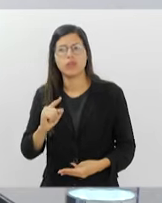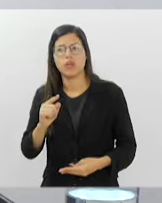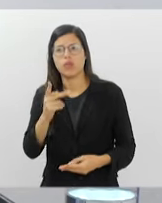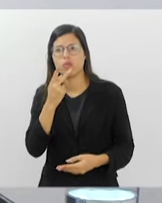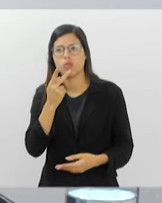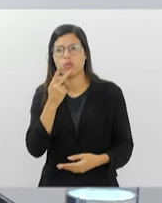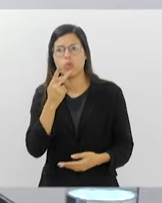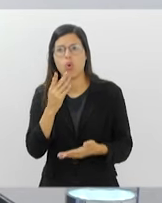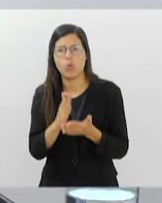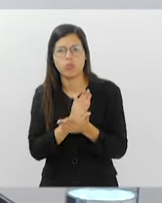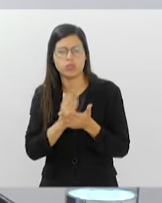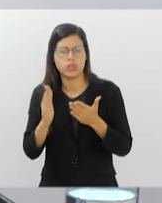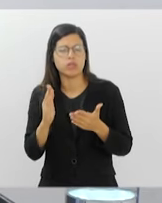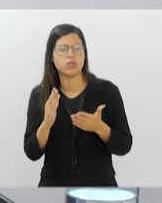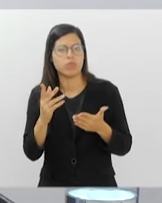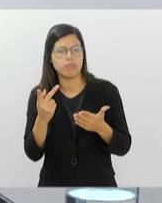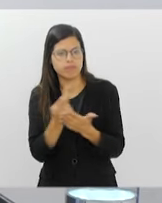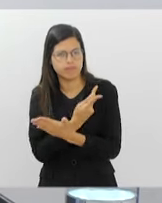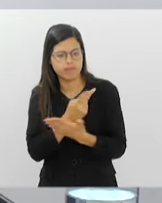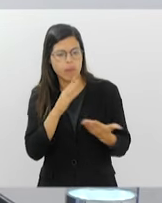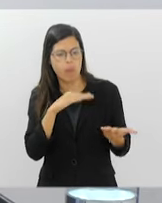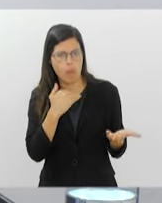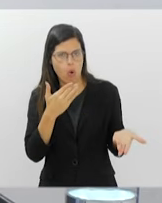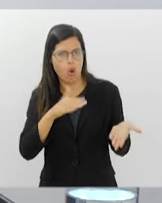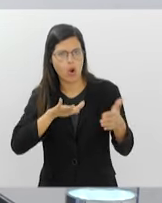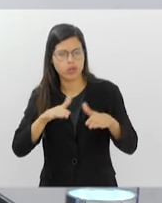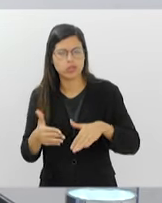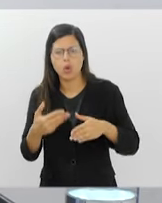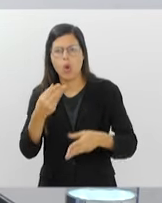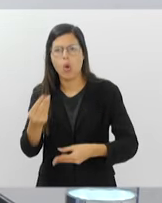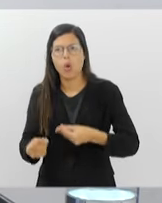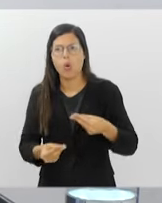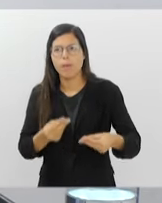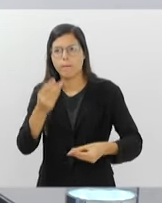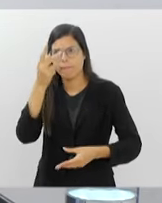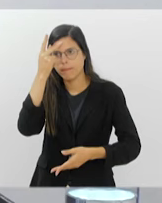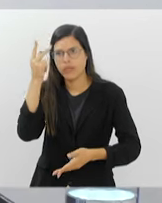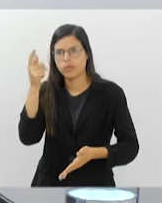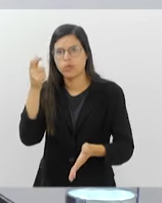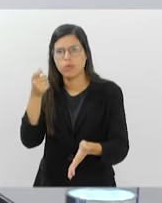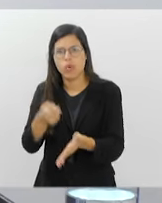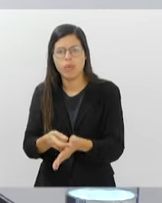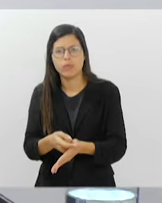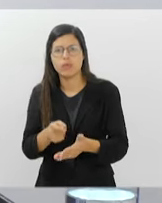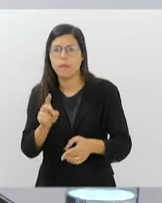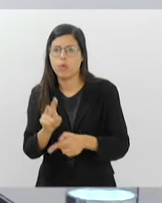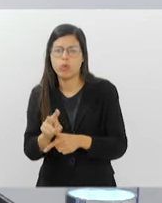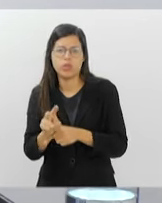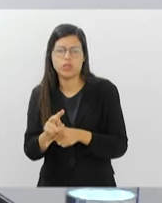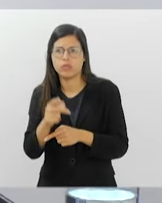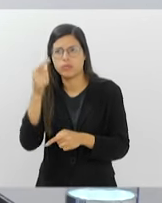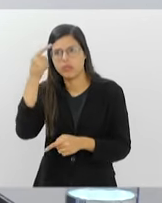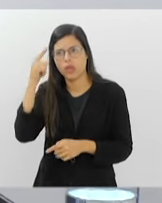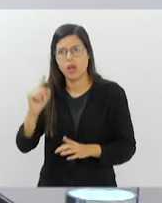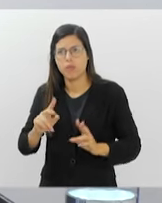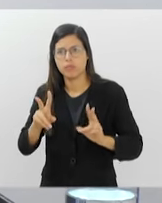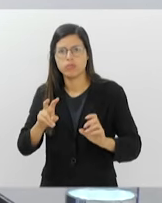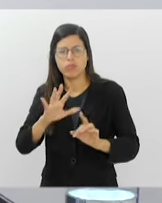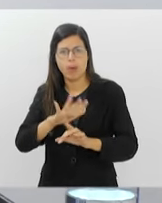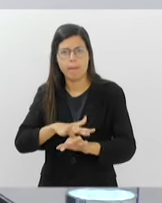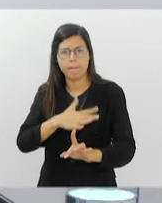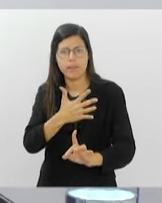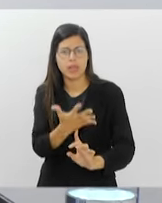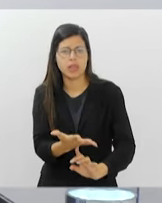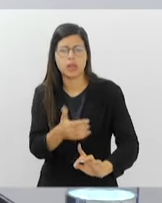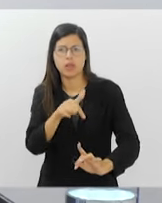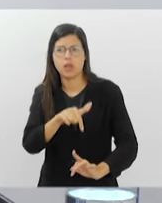morte inclusive como o o consumidor no Rio de Janeiro tá protegido a isso ninguém sabe questões ambientais aquilo ali é uma área